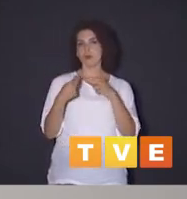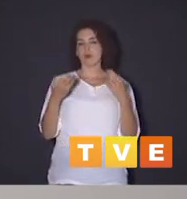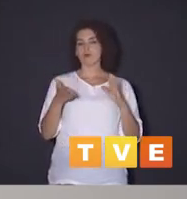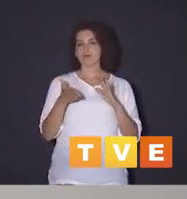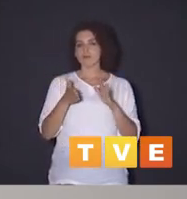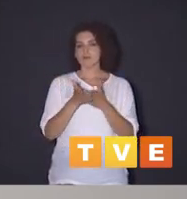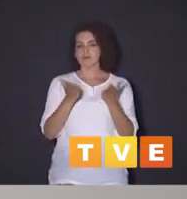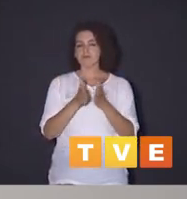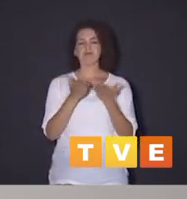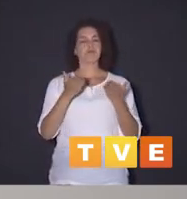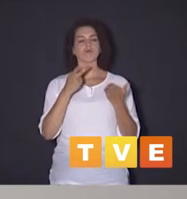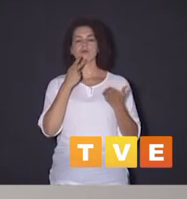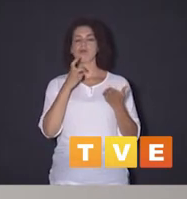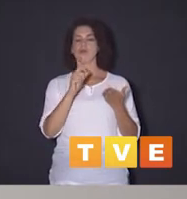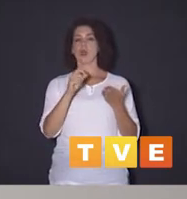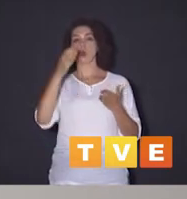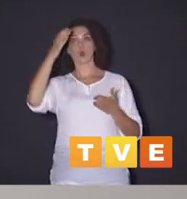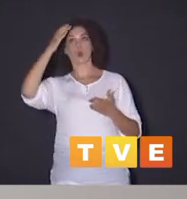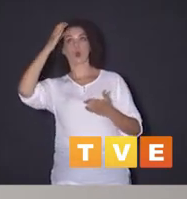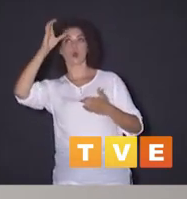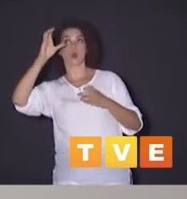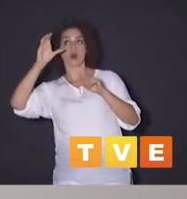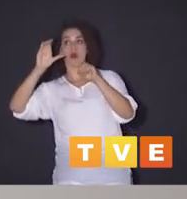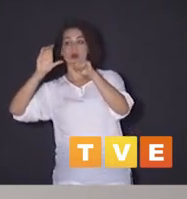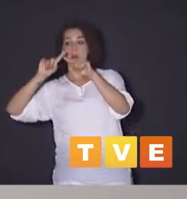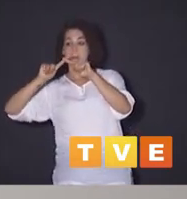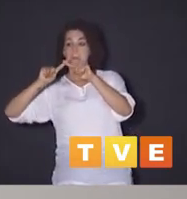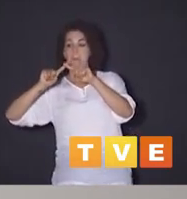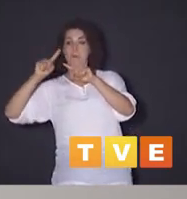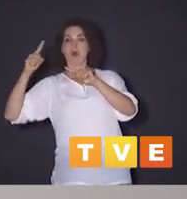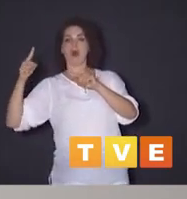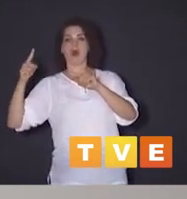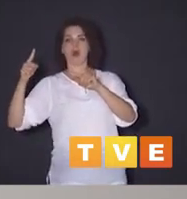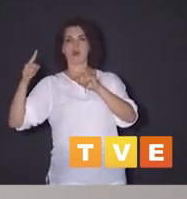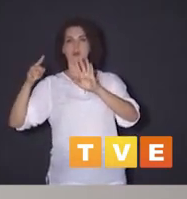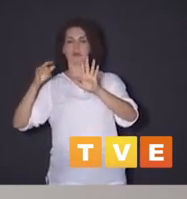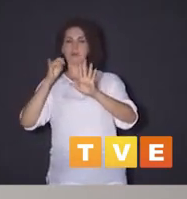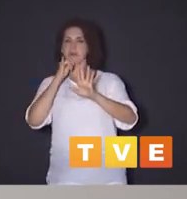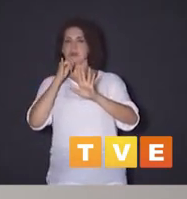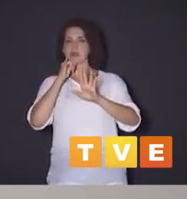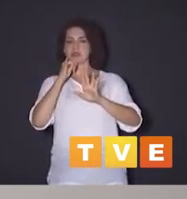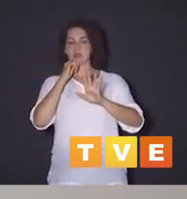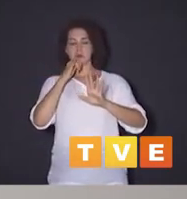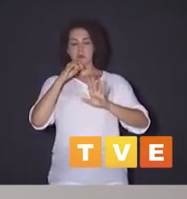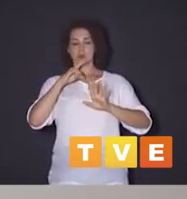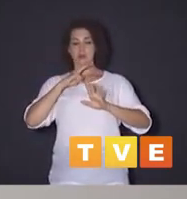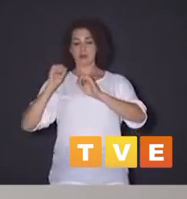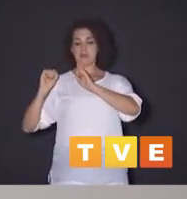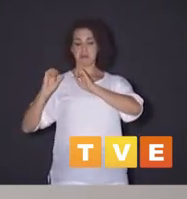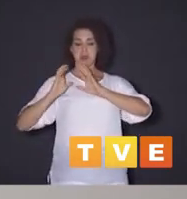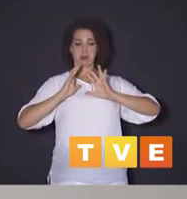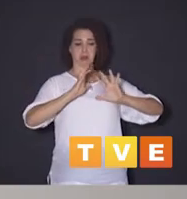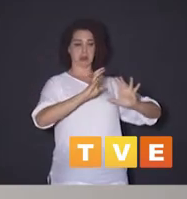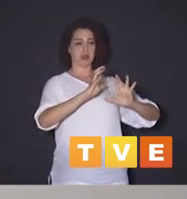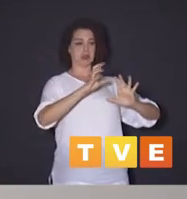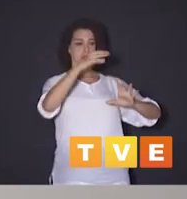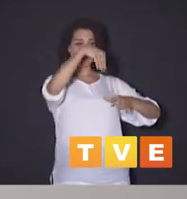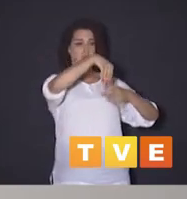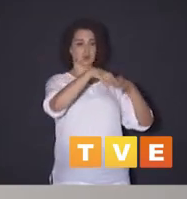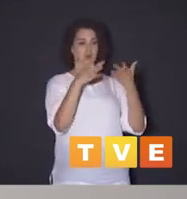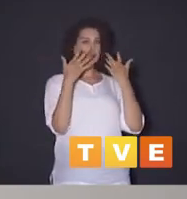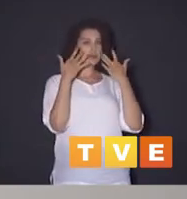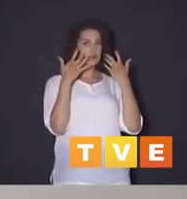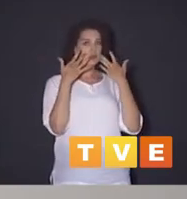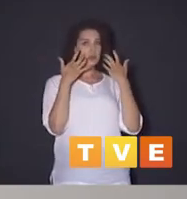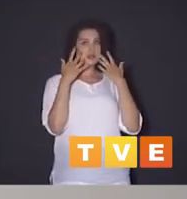o trabalho na cultura com um adendo quando você coloca milhões no teatro na centro da cidade você não coloca dentro você